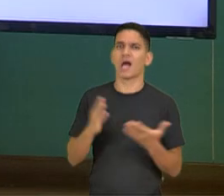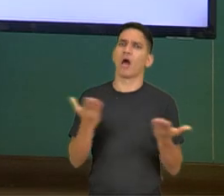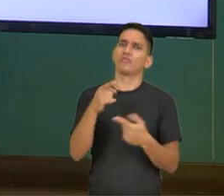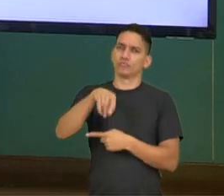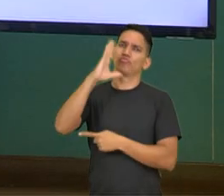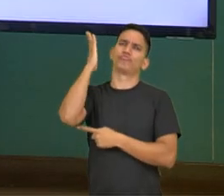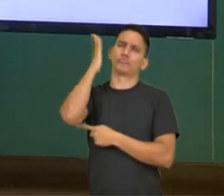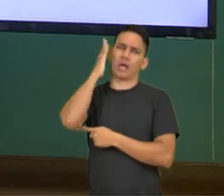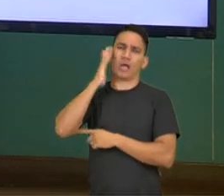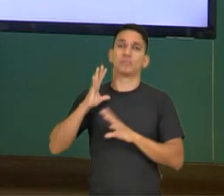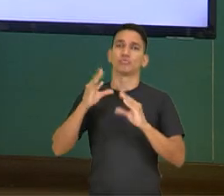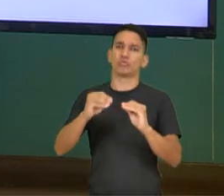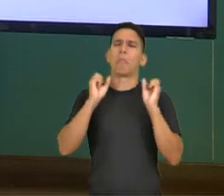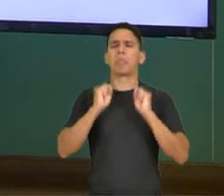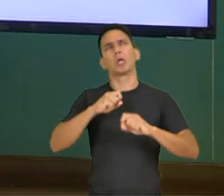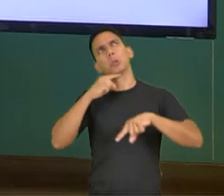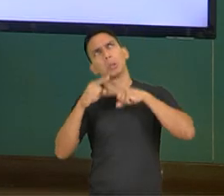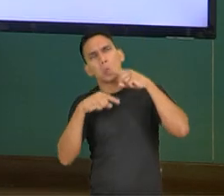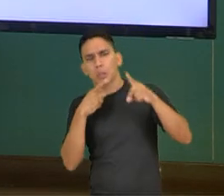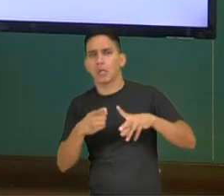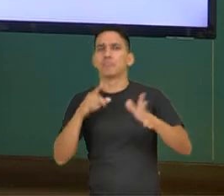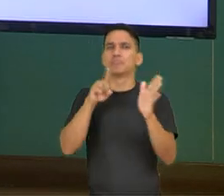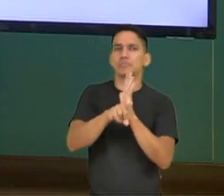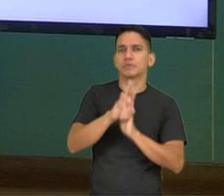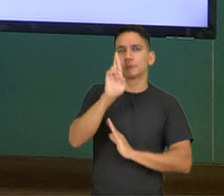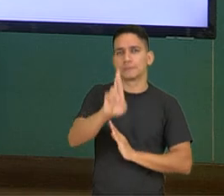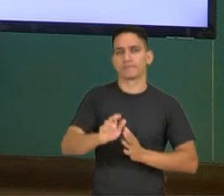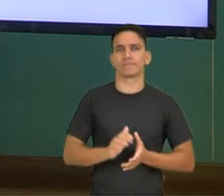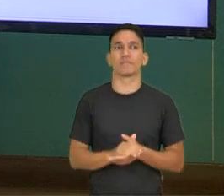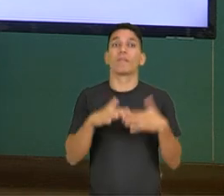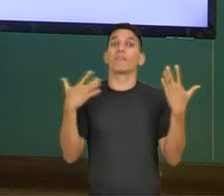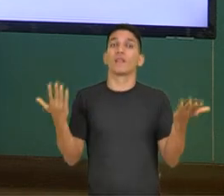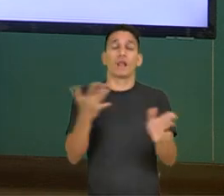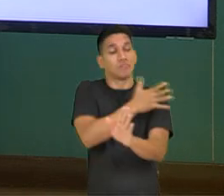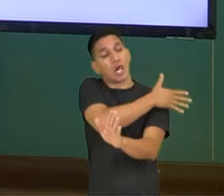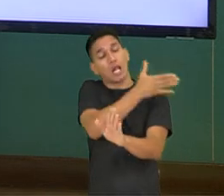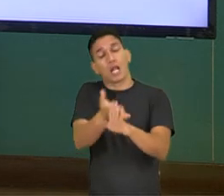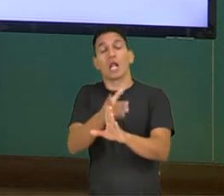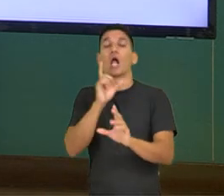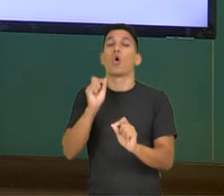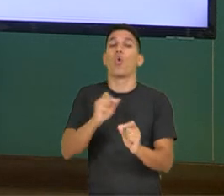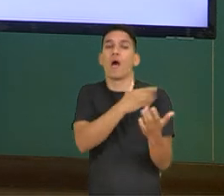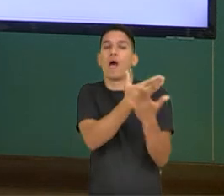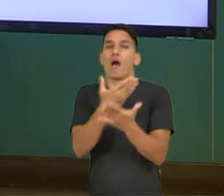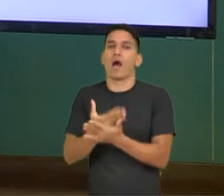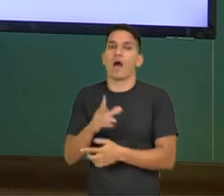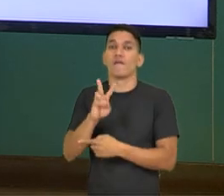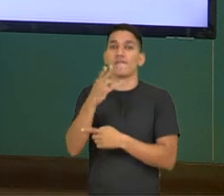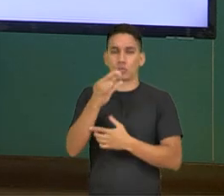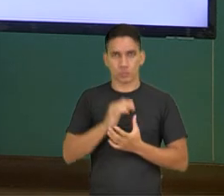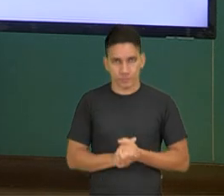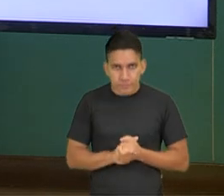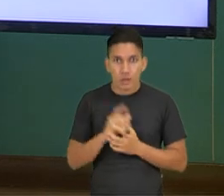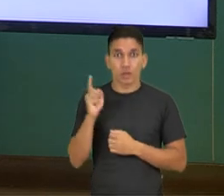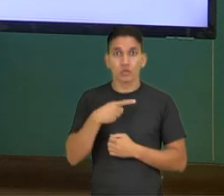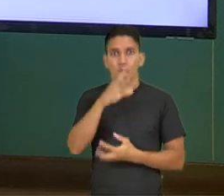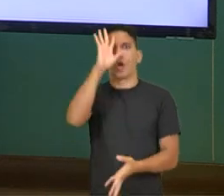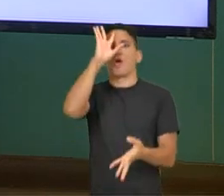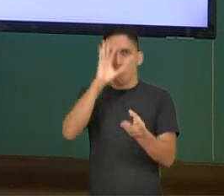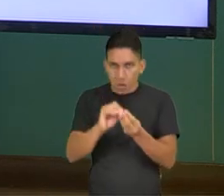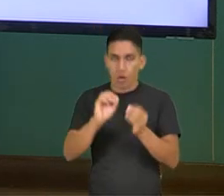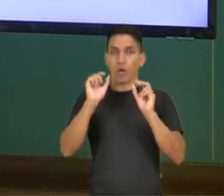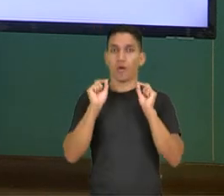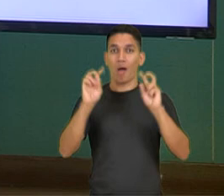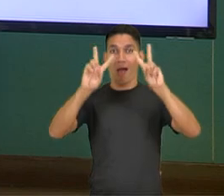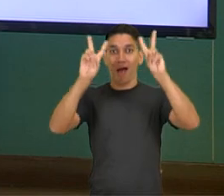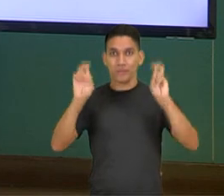esses questionamentos. Muito bem, o que nós estudamos nesta aula? Nós compreendemos